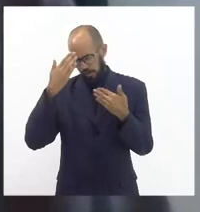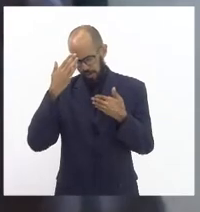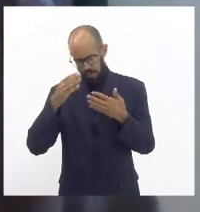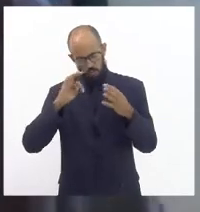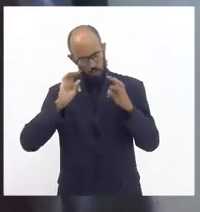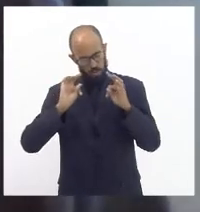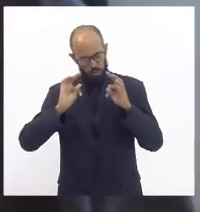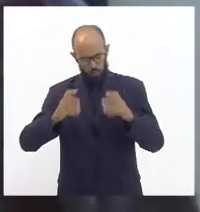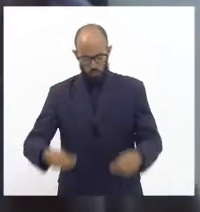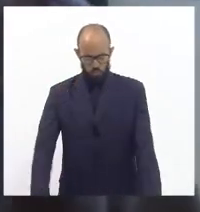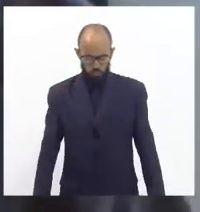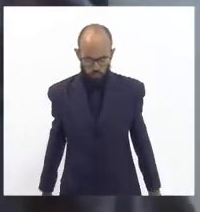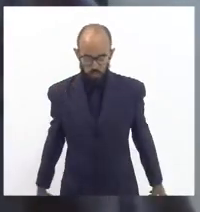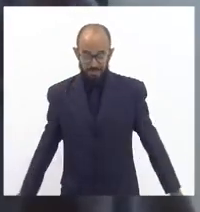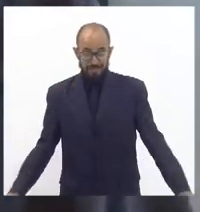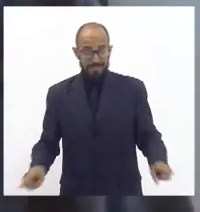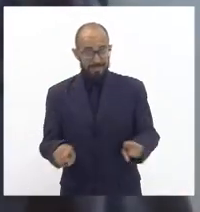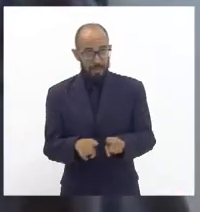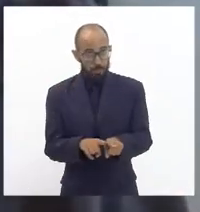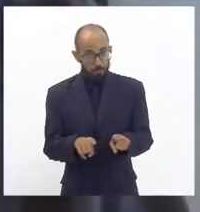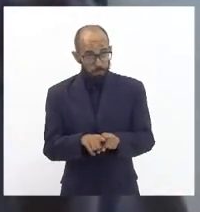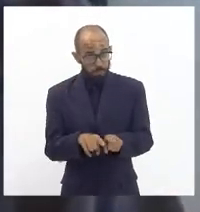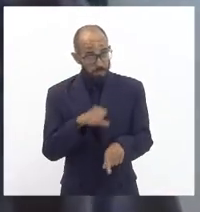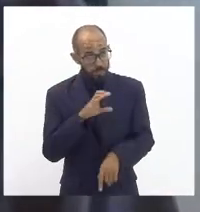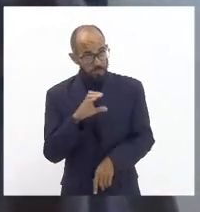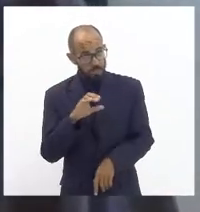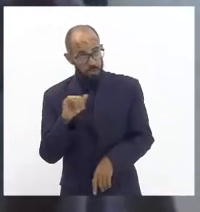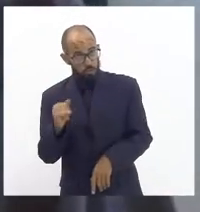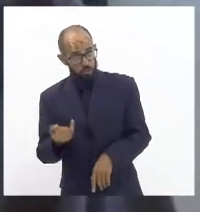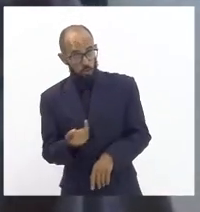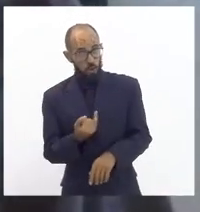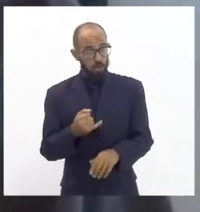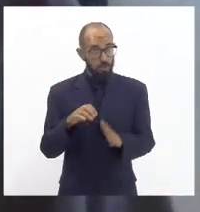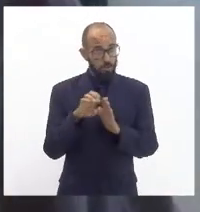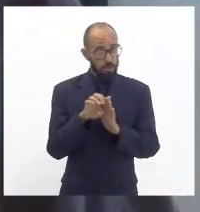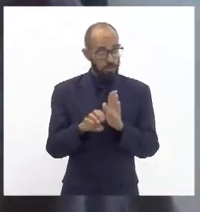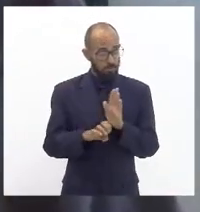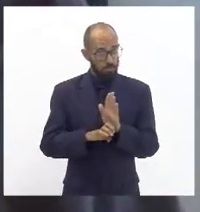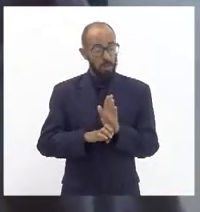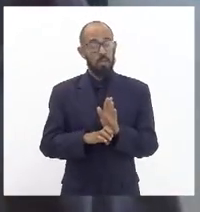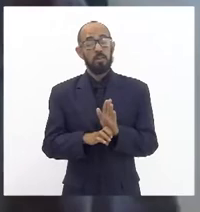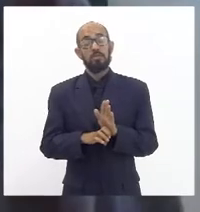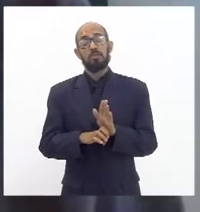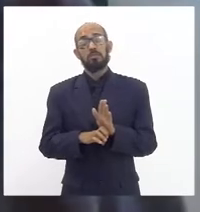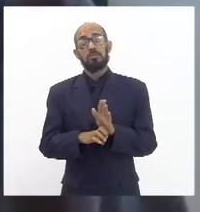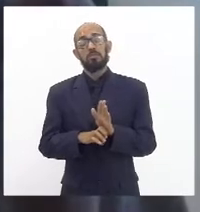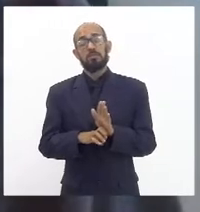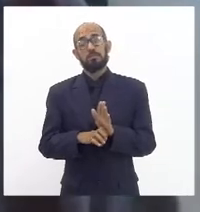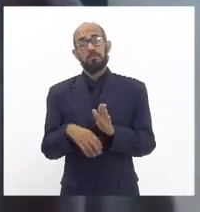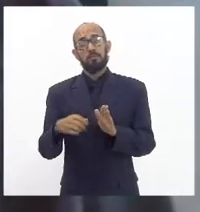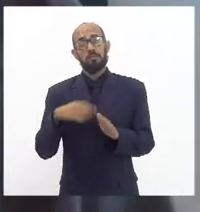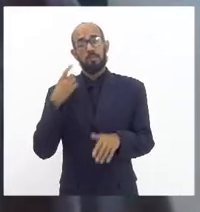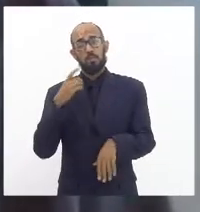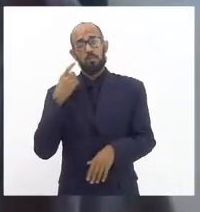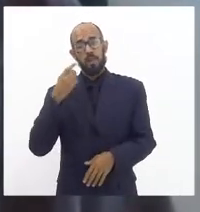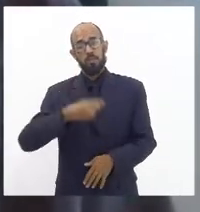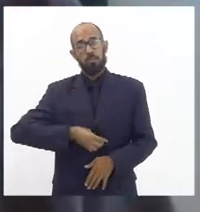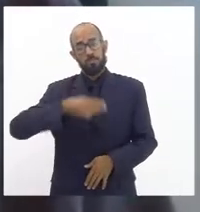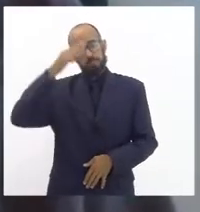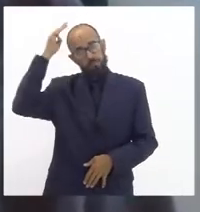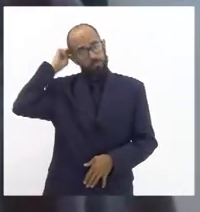todos e também claro a ccj pelas emendas na Deputado Márcio Pacheco